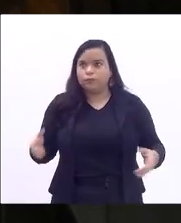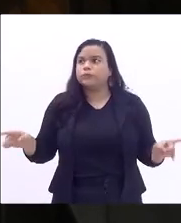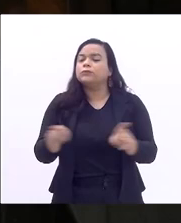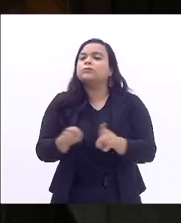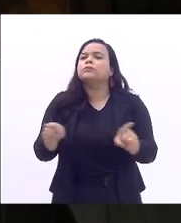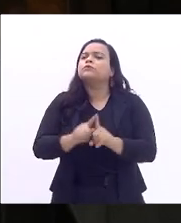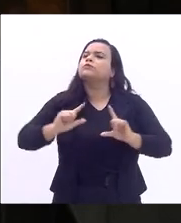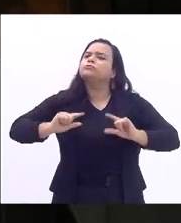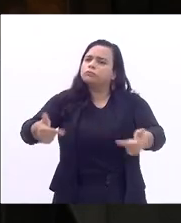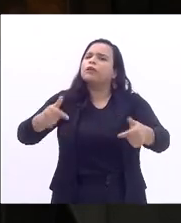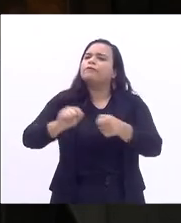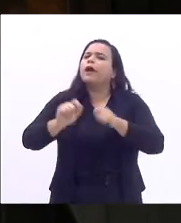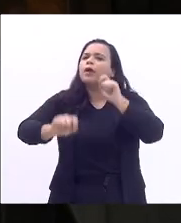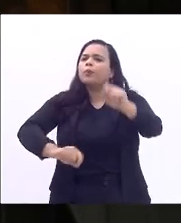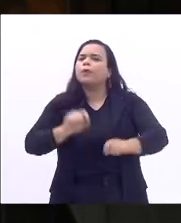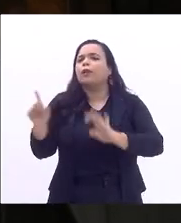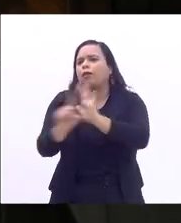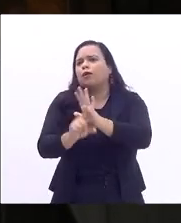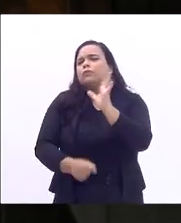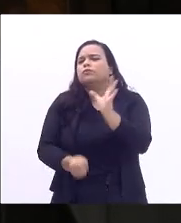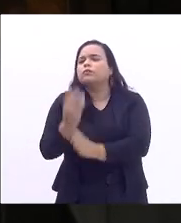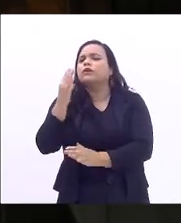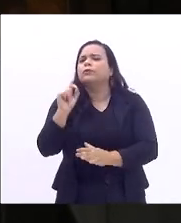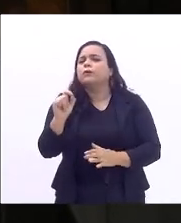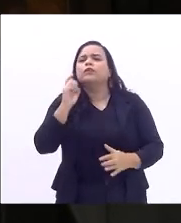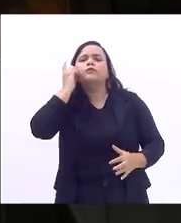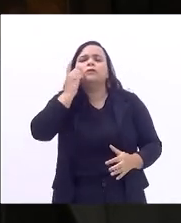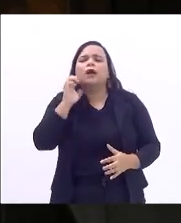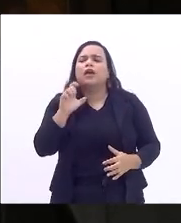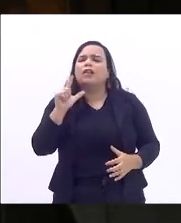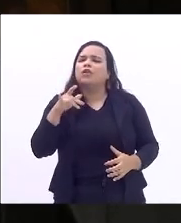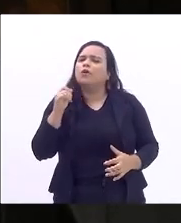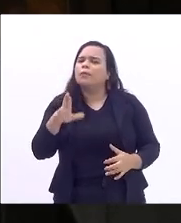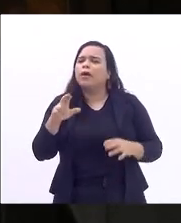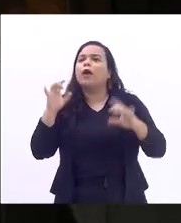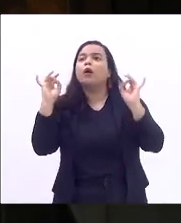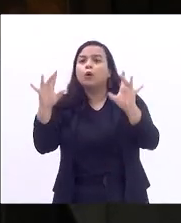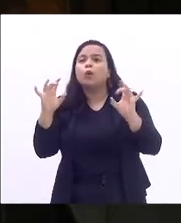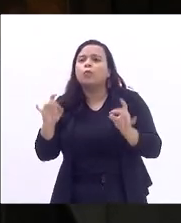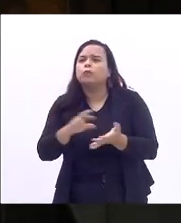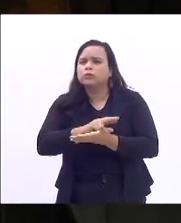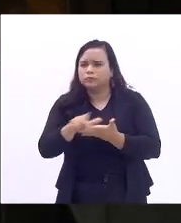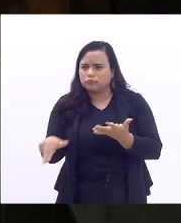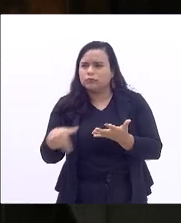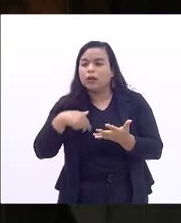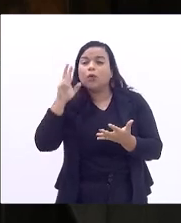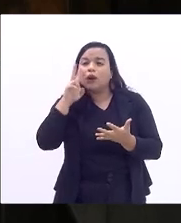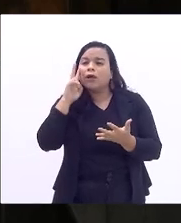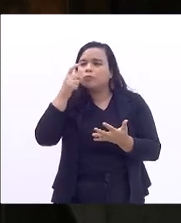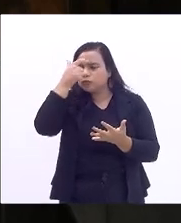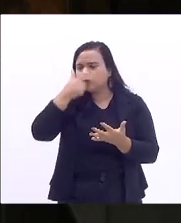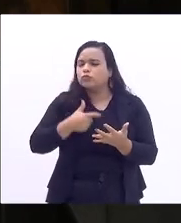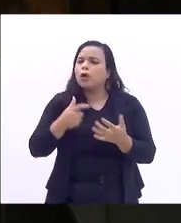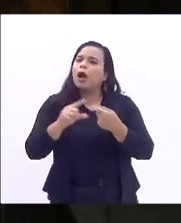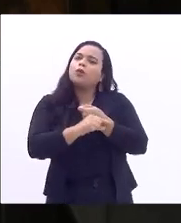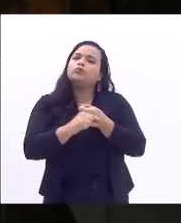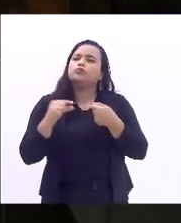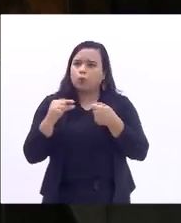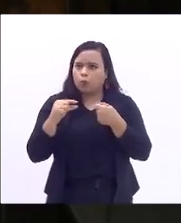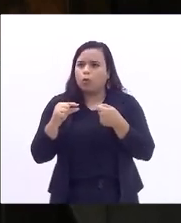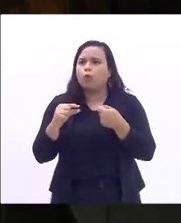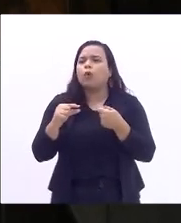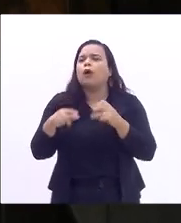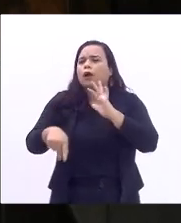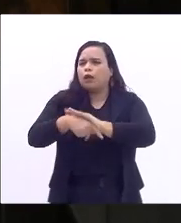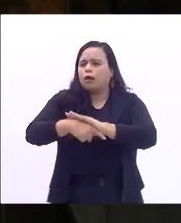E vamos fazer uma lei Deputado Aliomar de comprimento da outra eu me lembro a sua autor de uma lei em qual